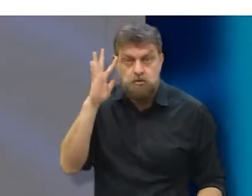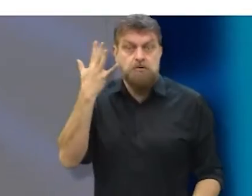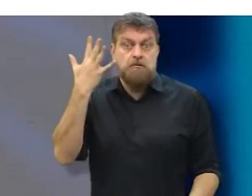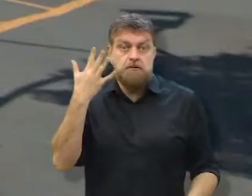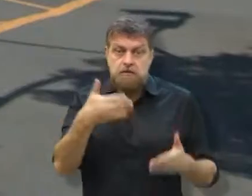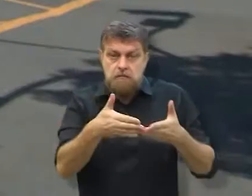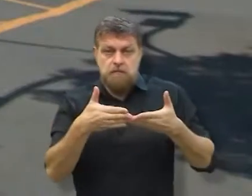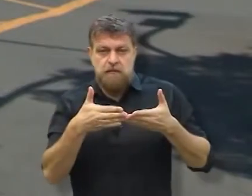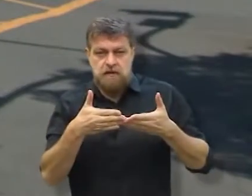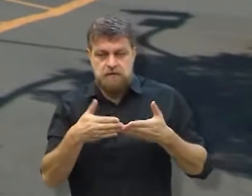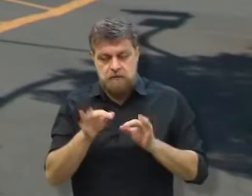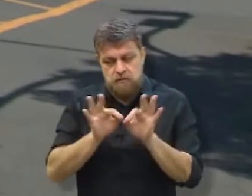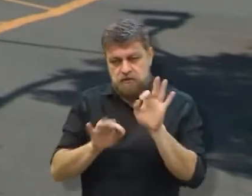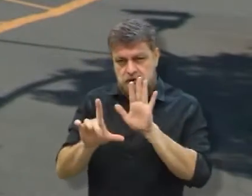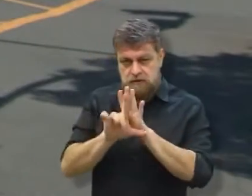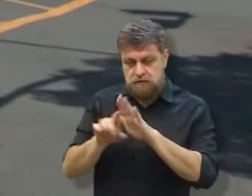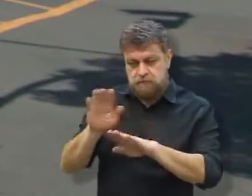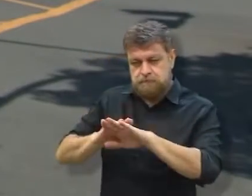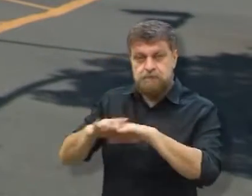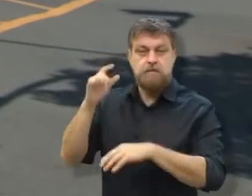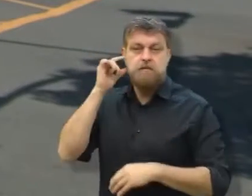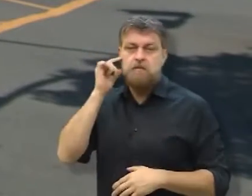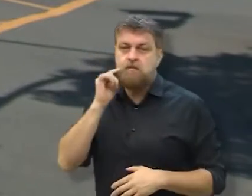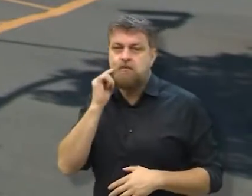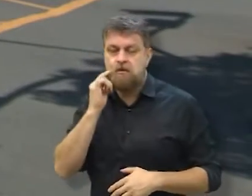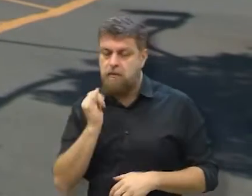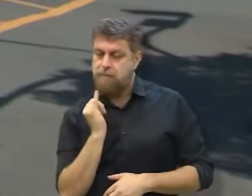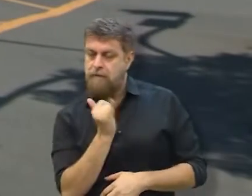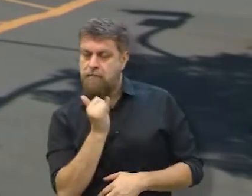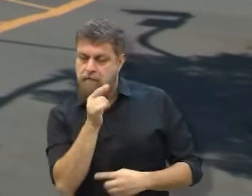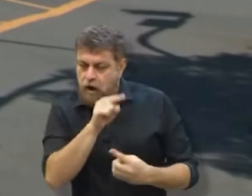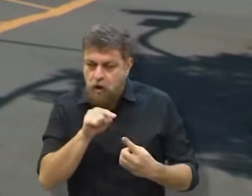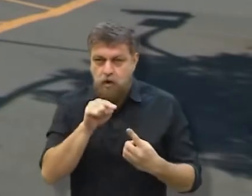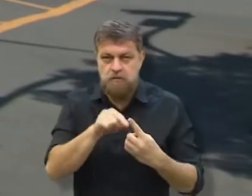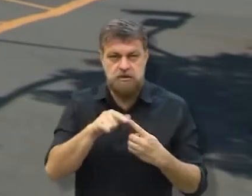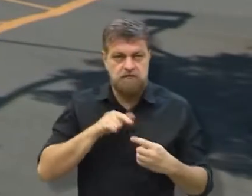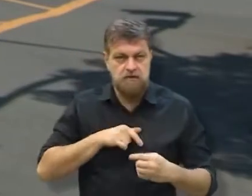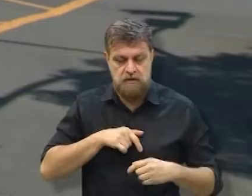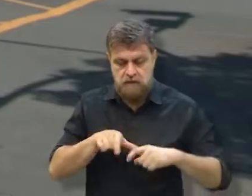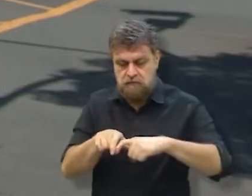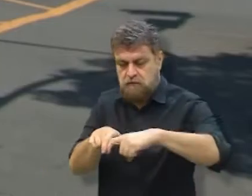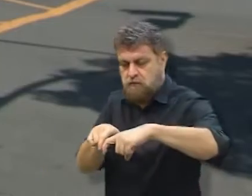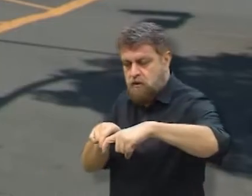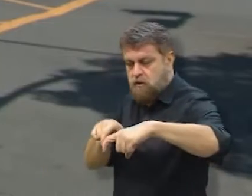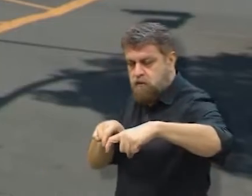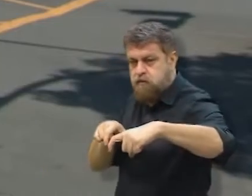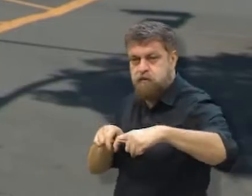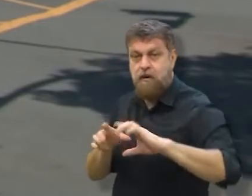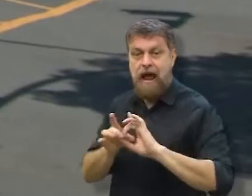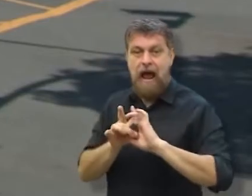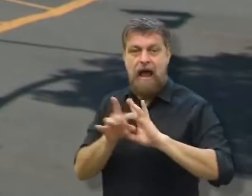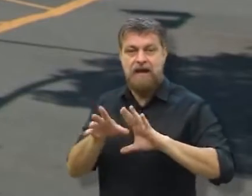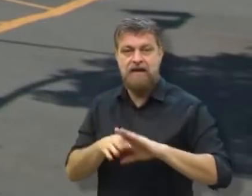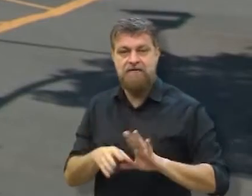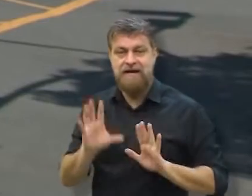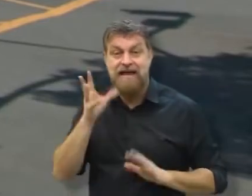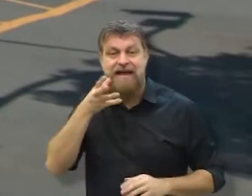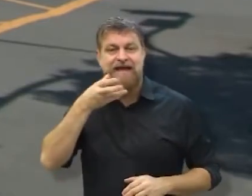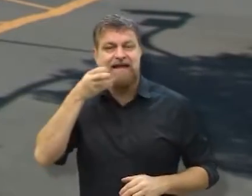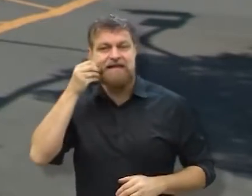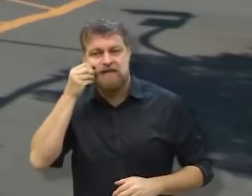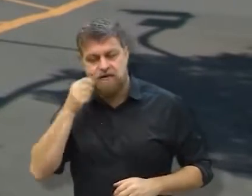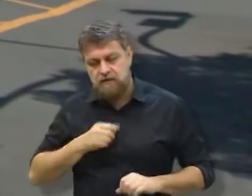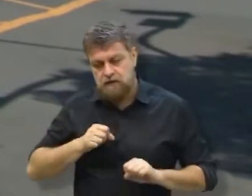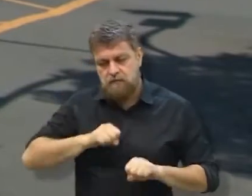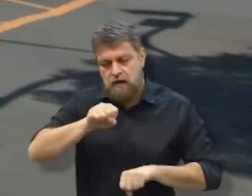uma solução. O projeto de lei de autoria do vereador Marcelo Silva visa criar um recuo de faixa, um espaço livre